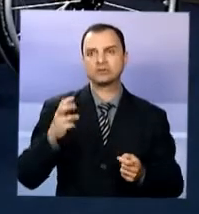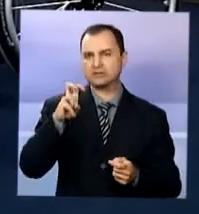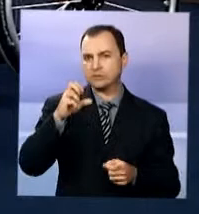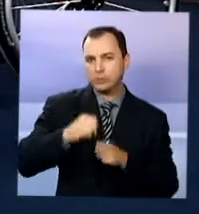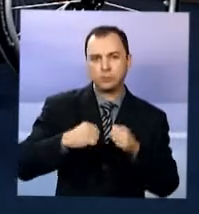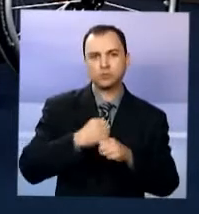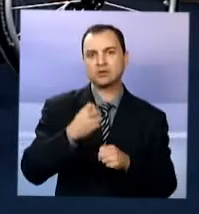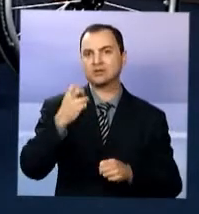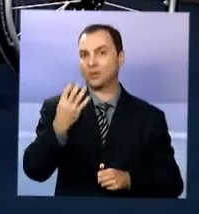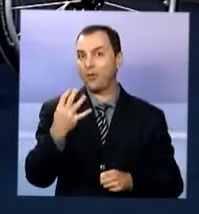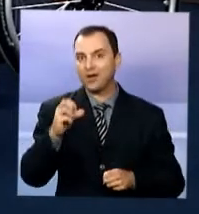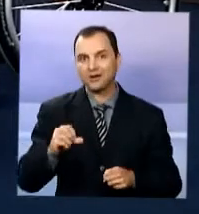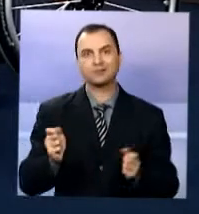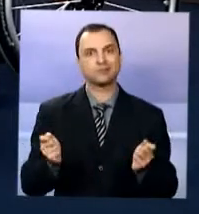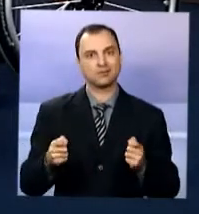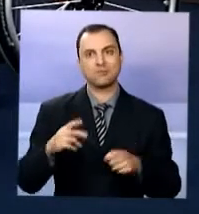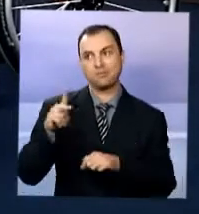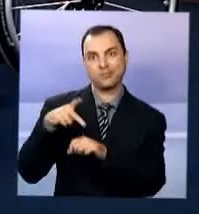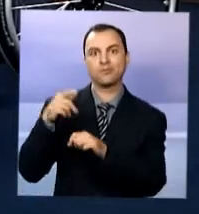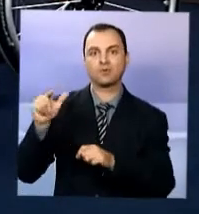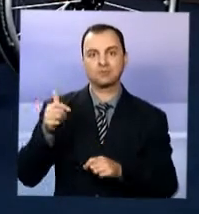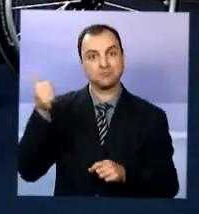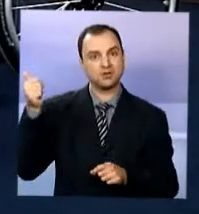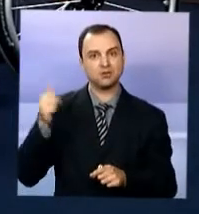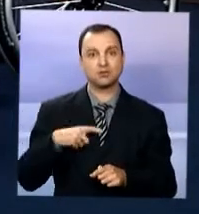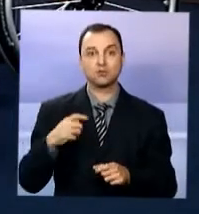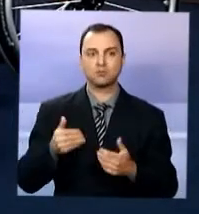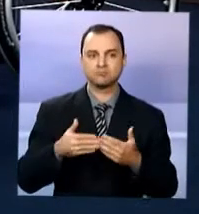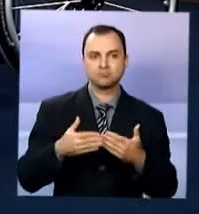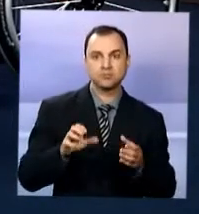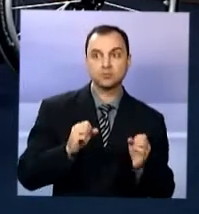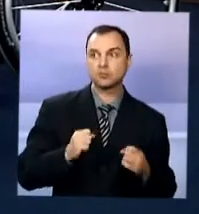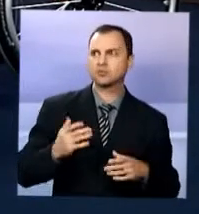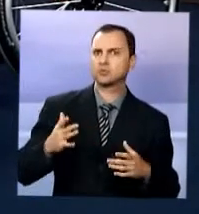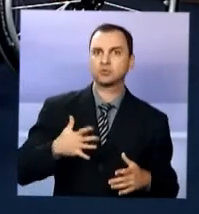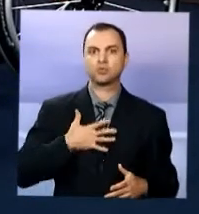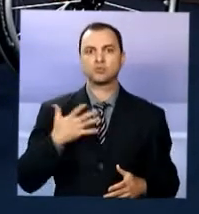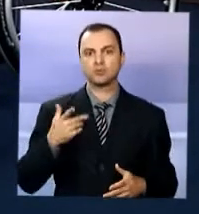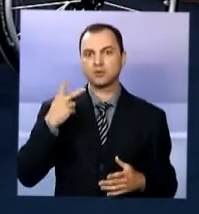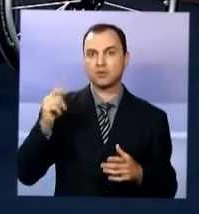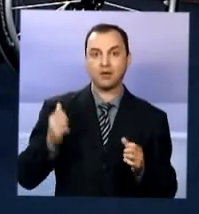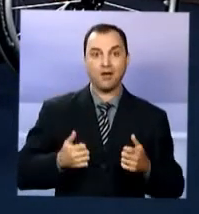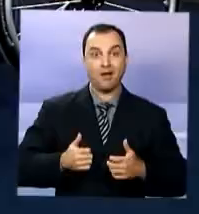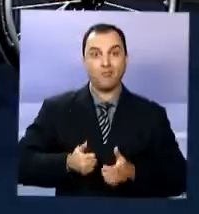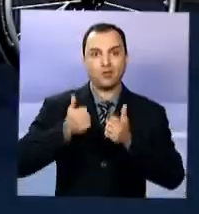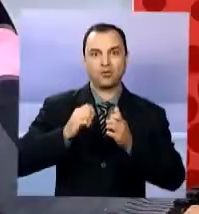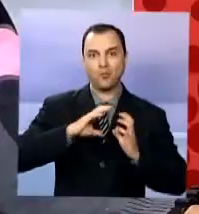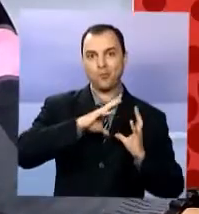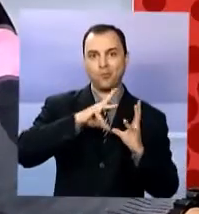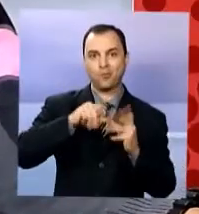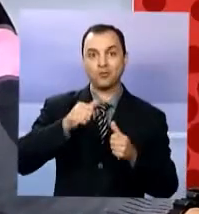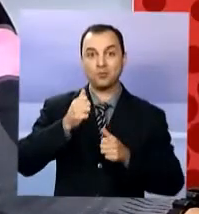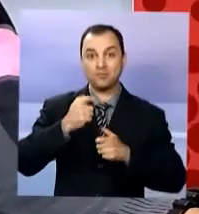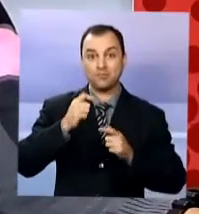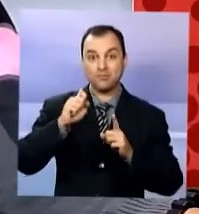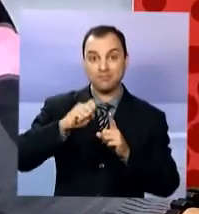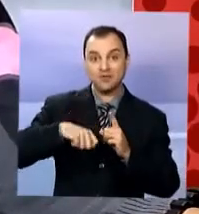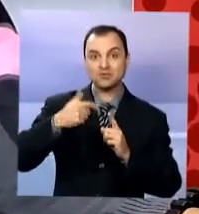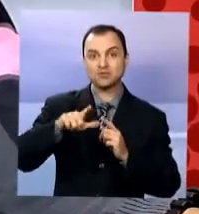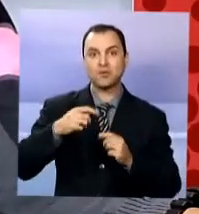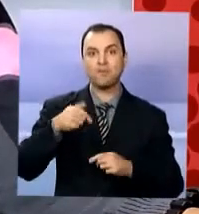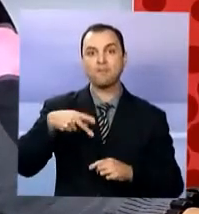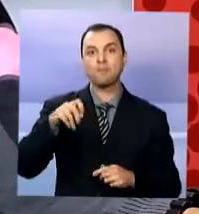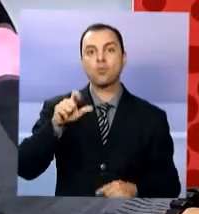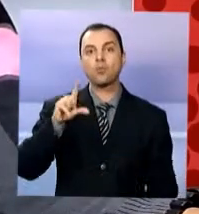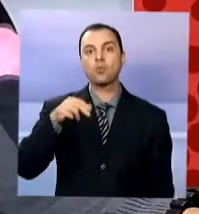cinquenta quarenta anos de vôlei e a gente está começando a assustar né nossa do campeonato mundial agora mês que vem na Polônia